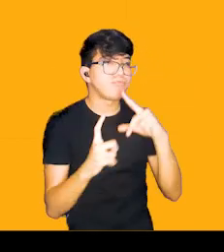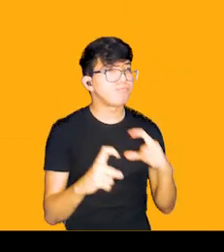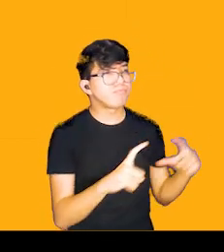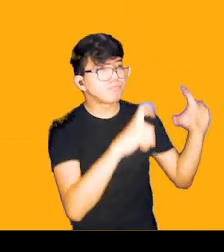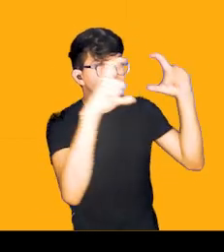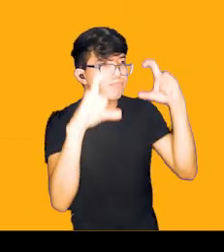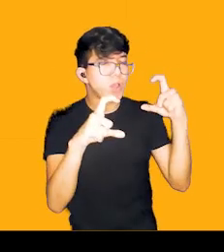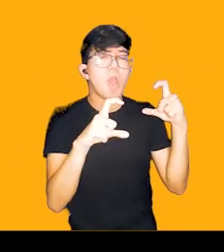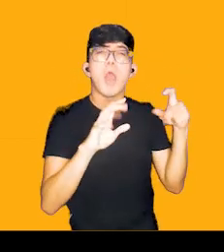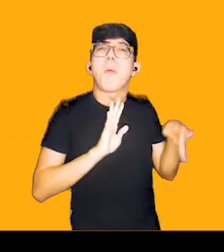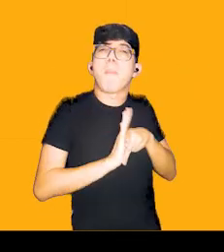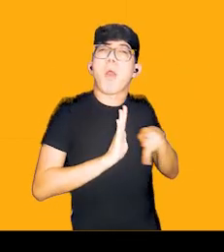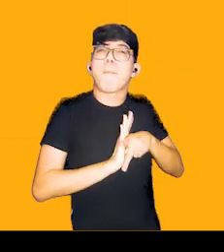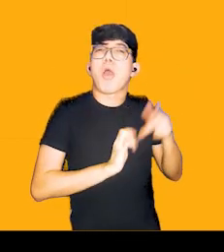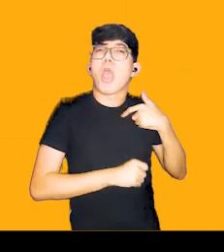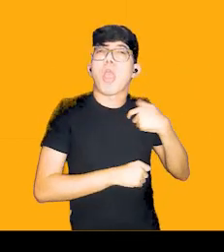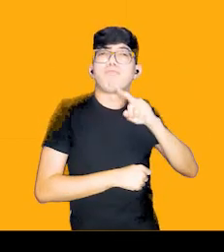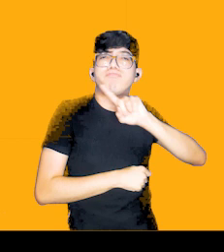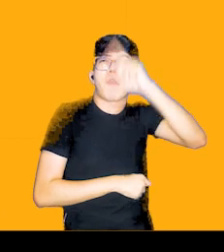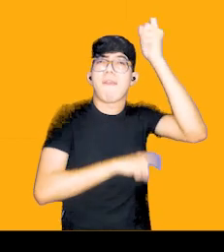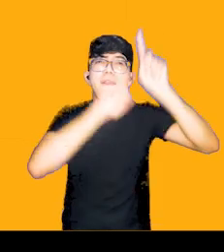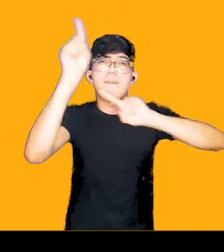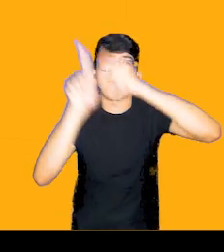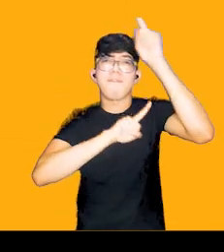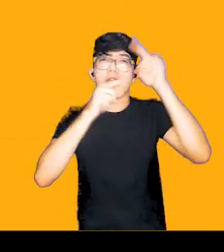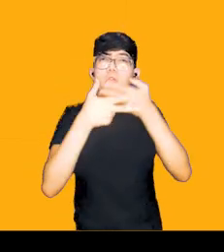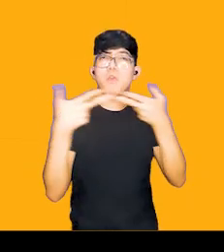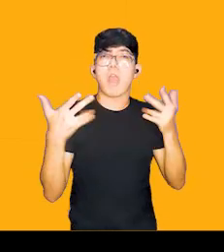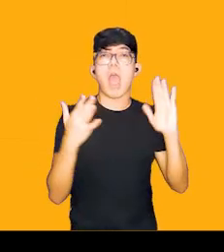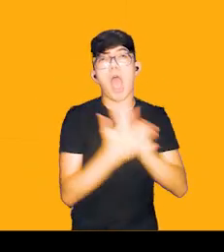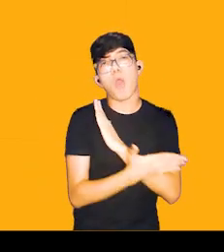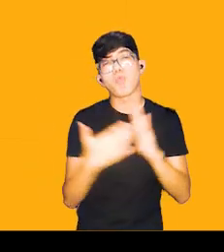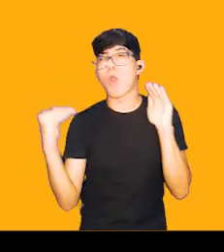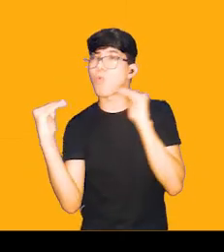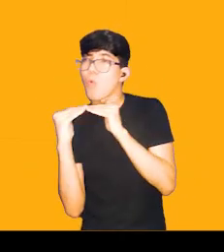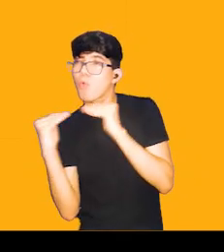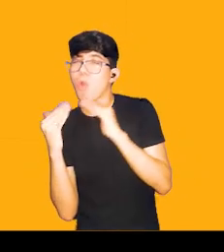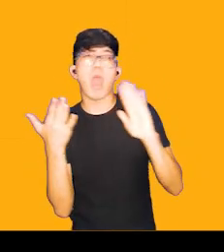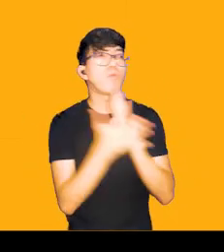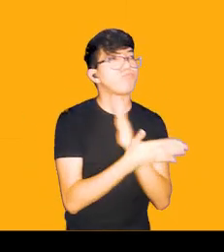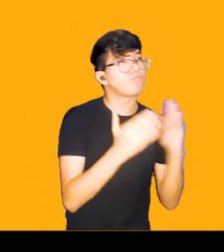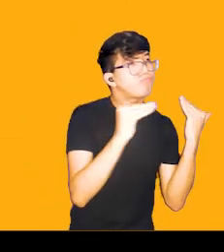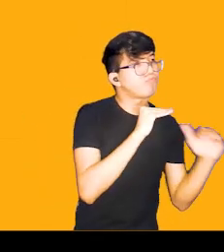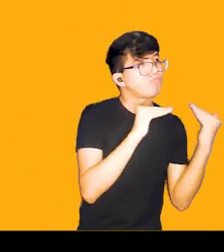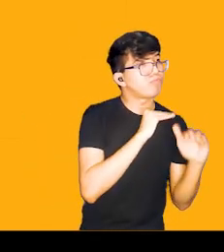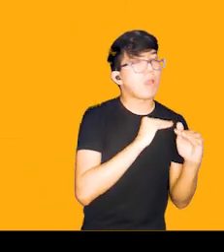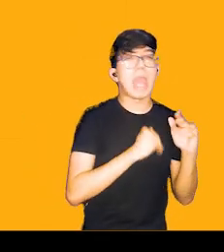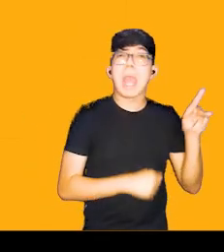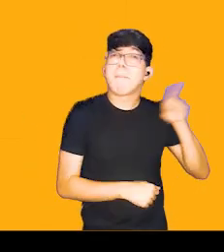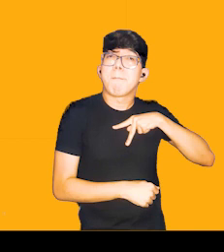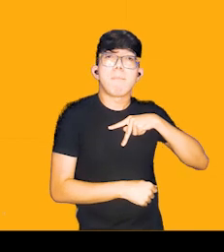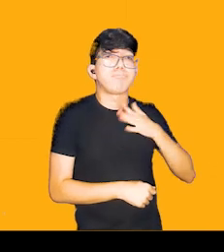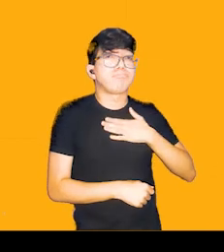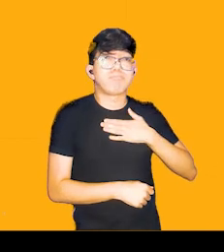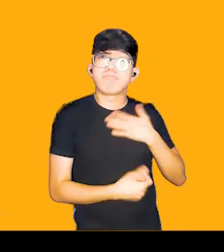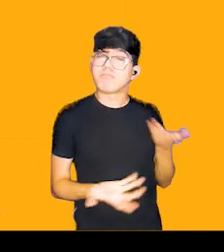eu mantive meu olhar. Meu olhar é sobre as coisas que eu não concordo, é sobre as